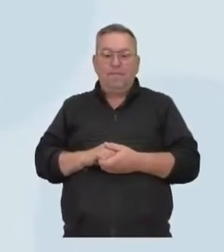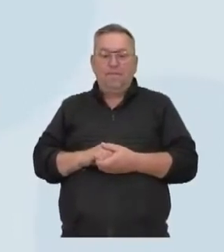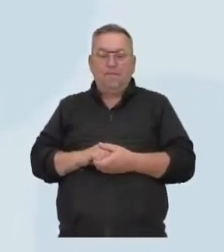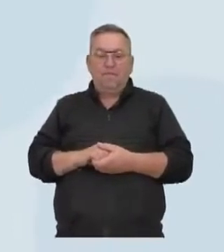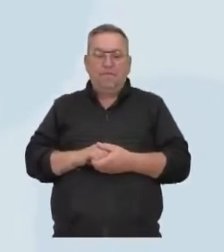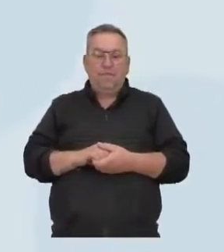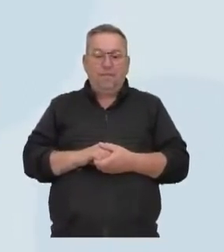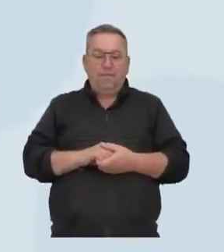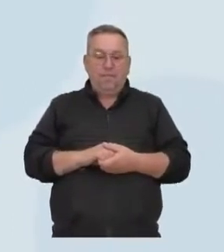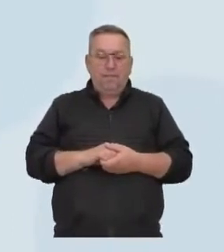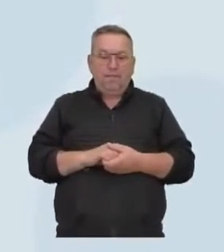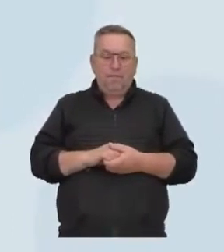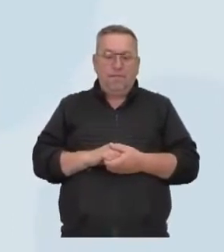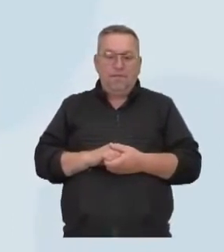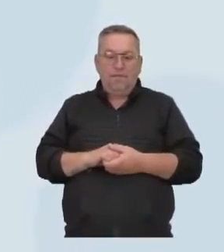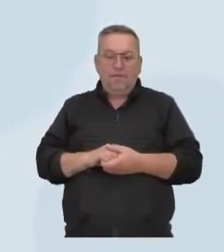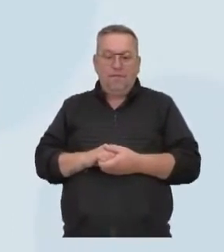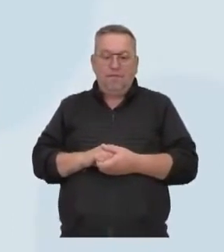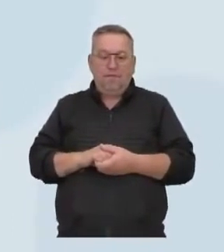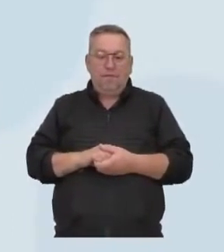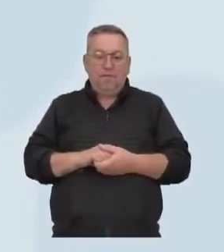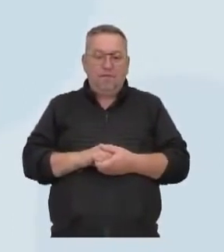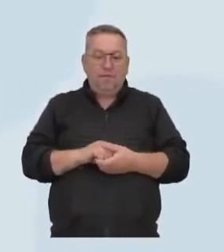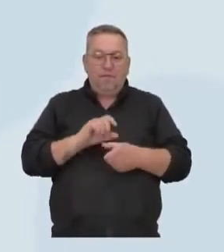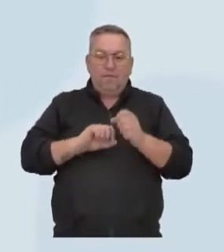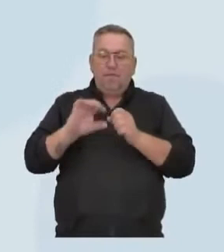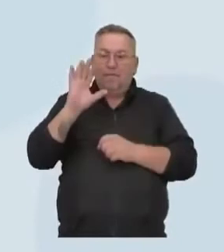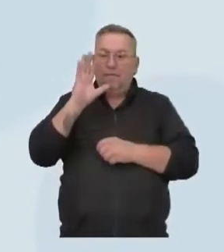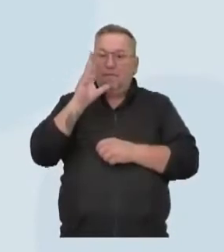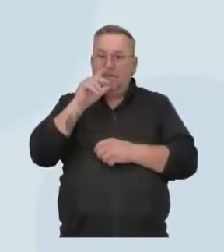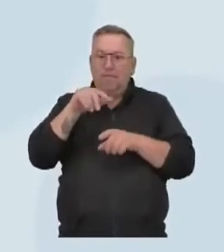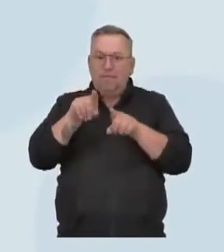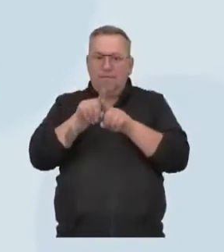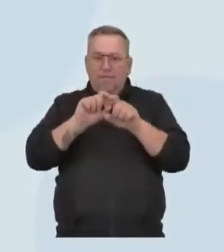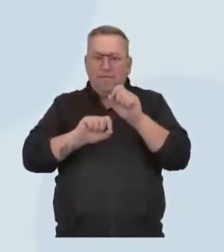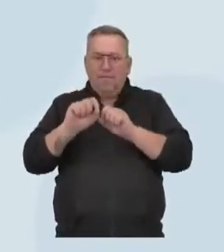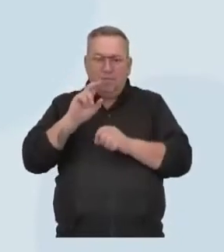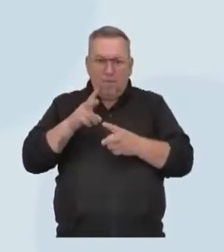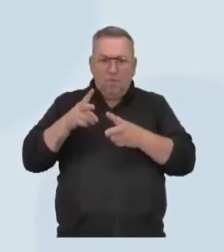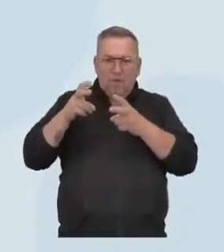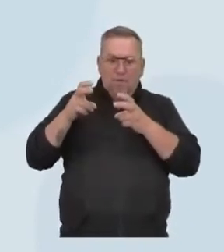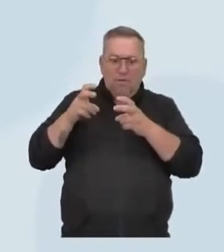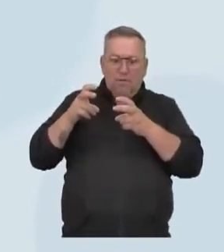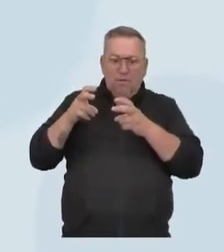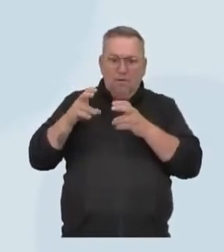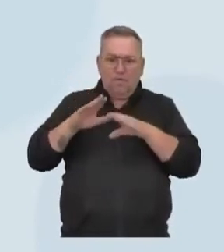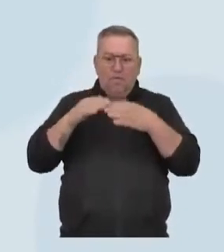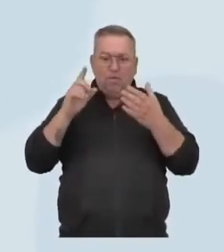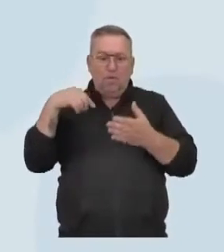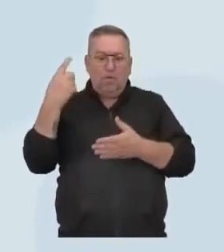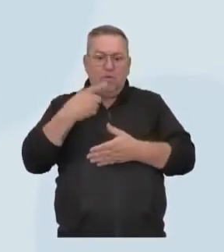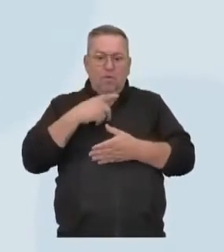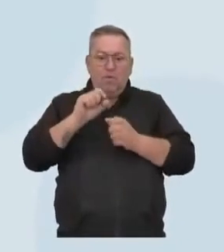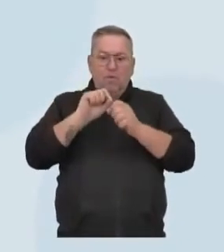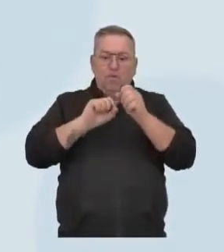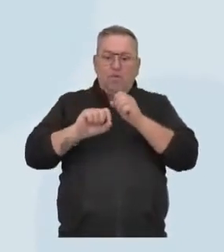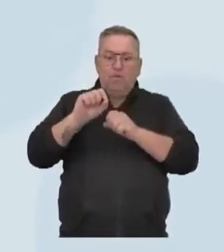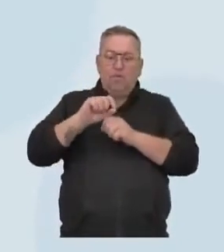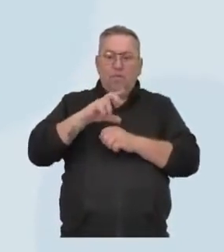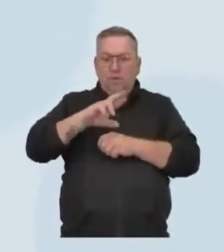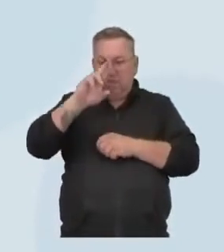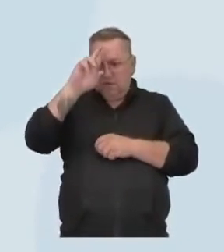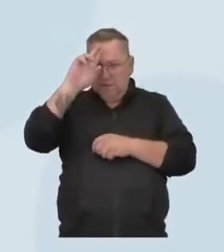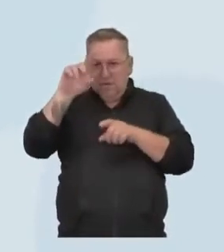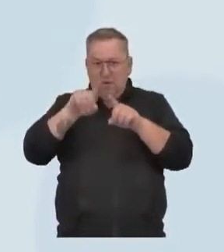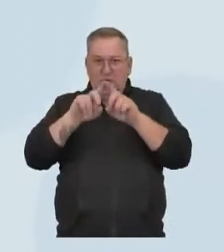O mate João Cardoso. Ala fresca, que demorou a tua fritada, você reparou? Quando nós apeamos, era o pino do meio-dia, e são